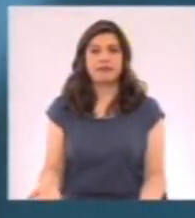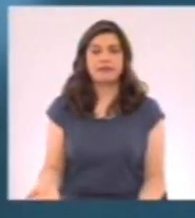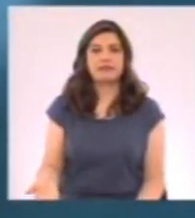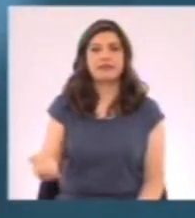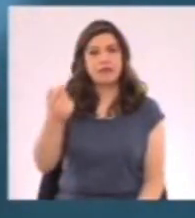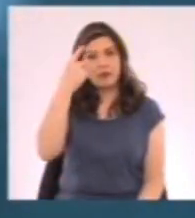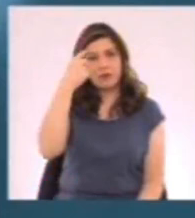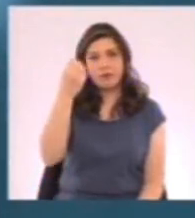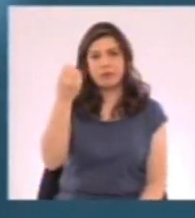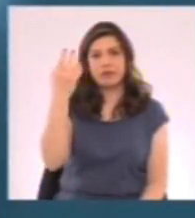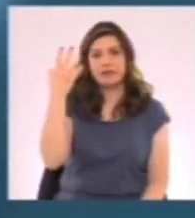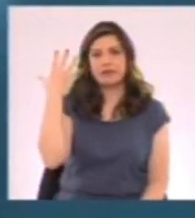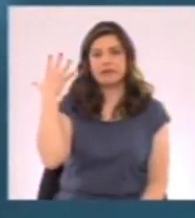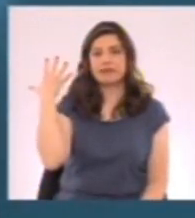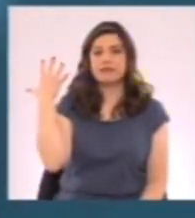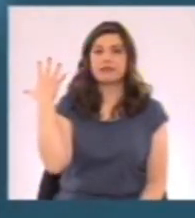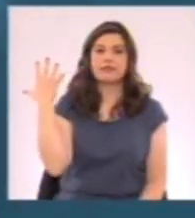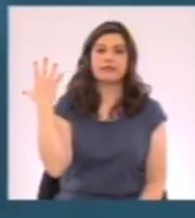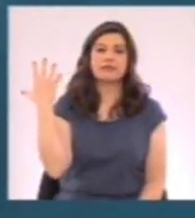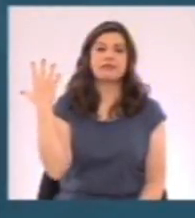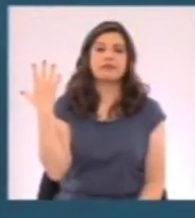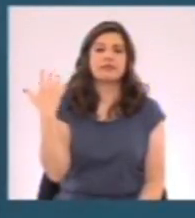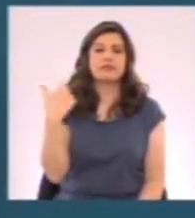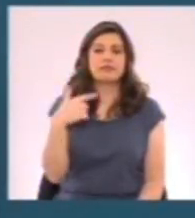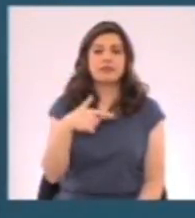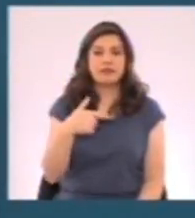entender o que fará